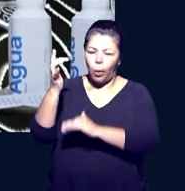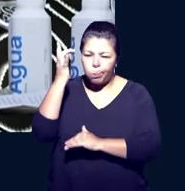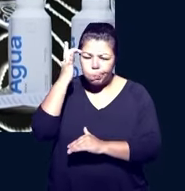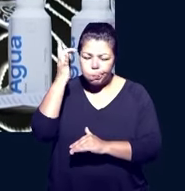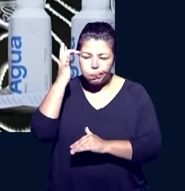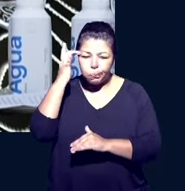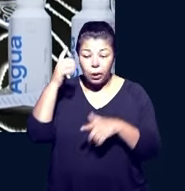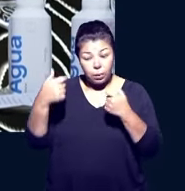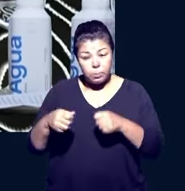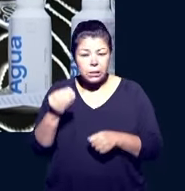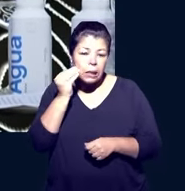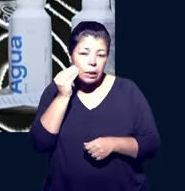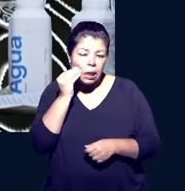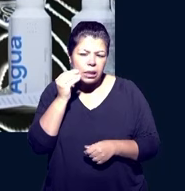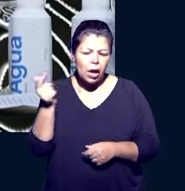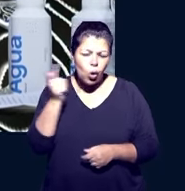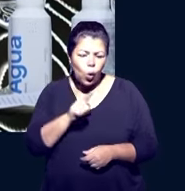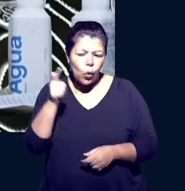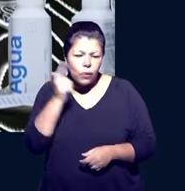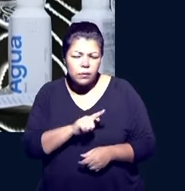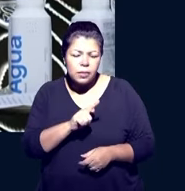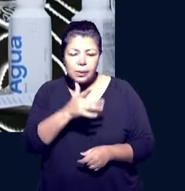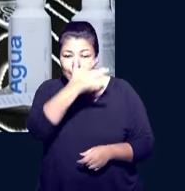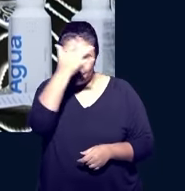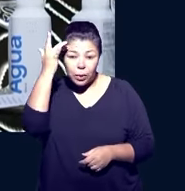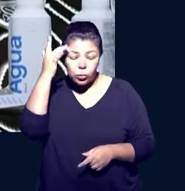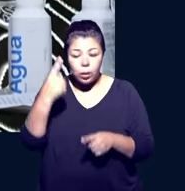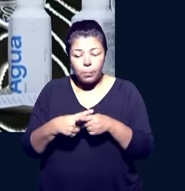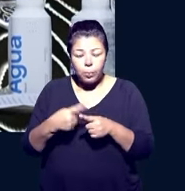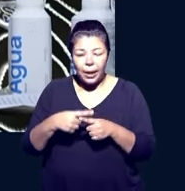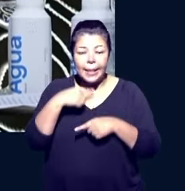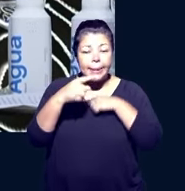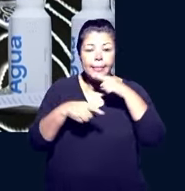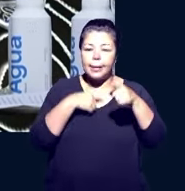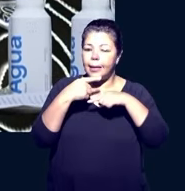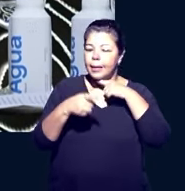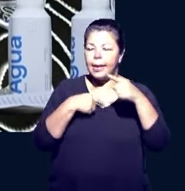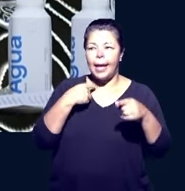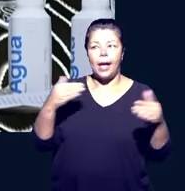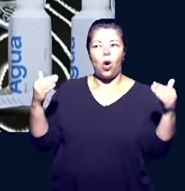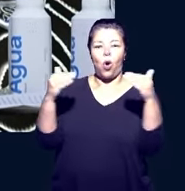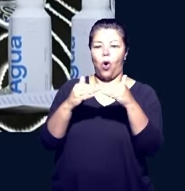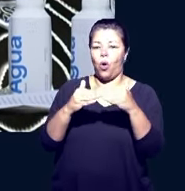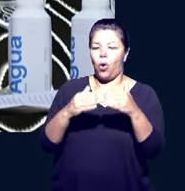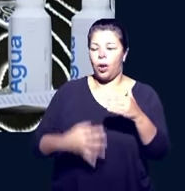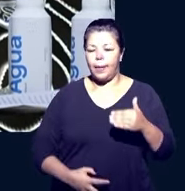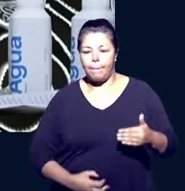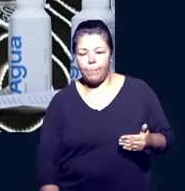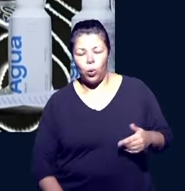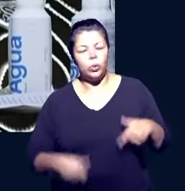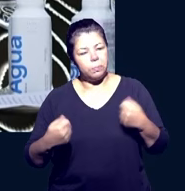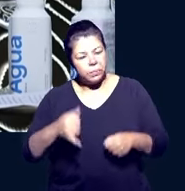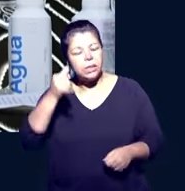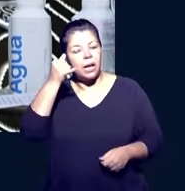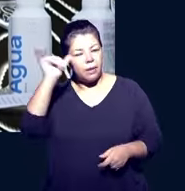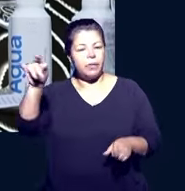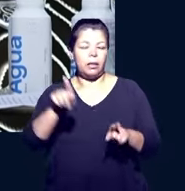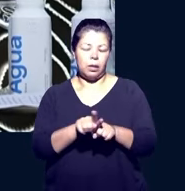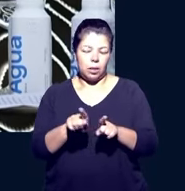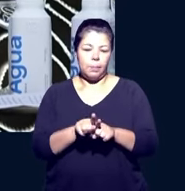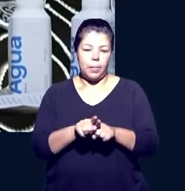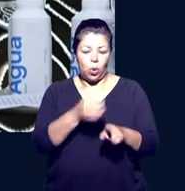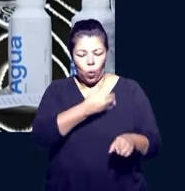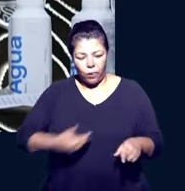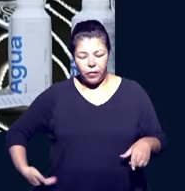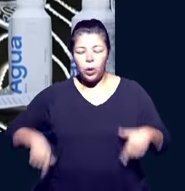convencer as pessoas que ninguém é a favor do aborto o aborto é uma coisa que deve ser evitada o papel do do estado é trabalhar